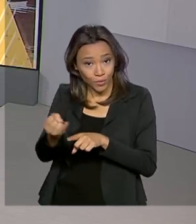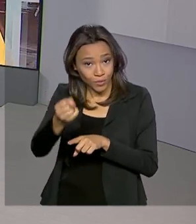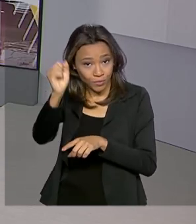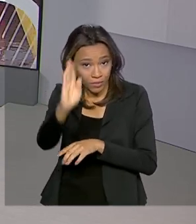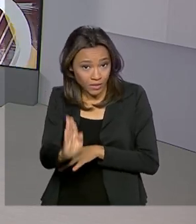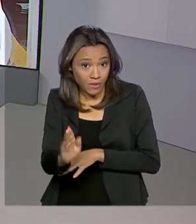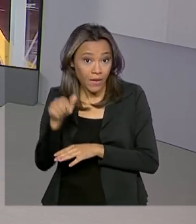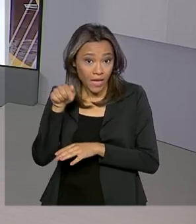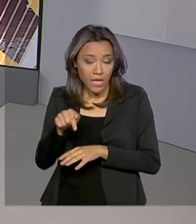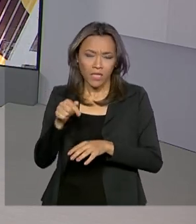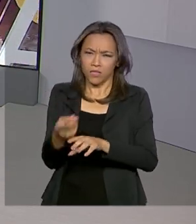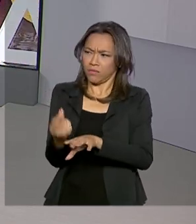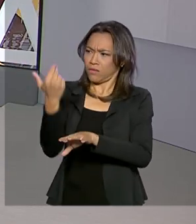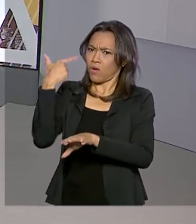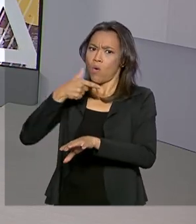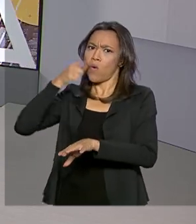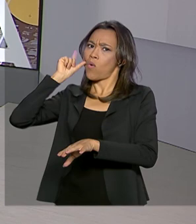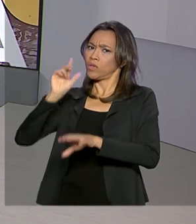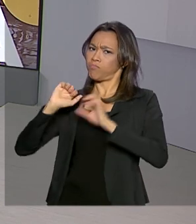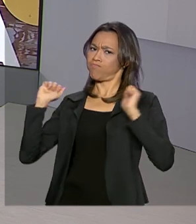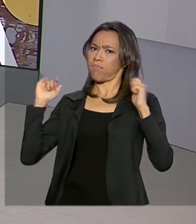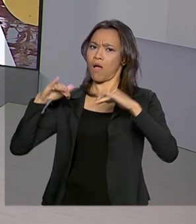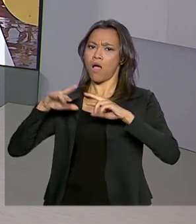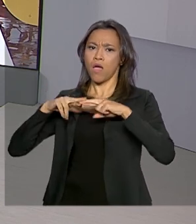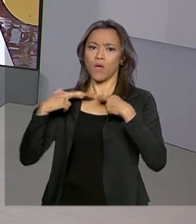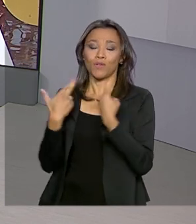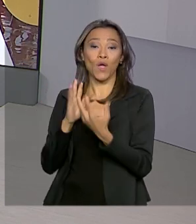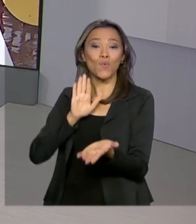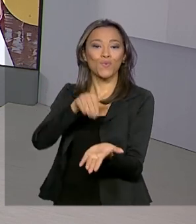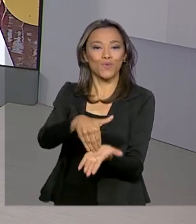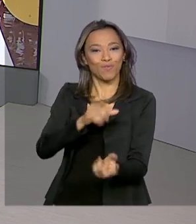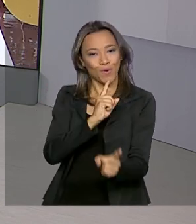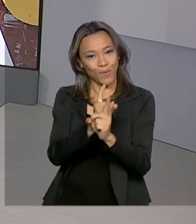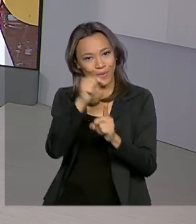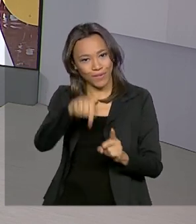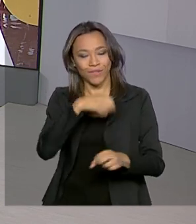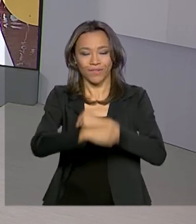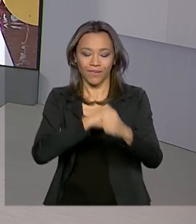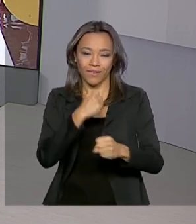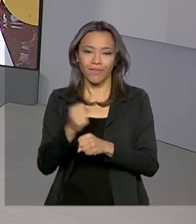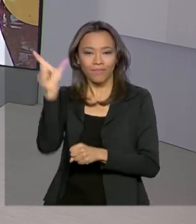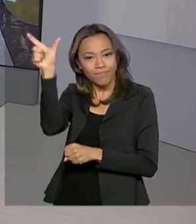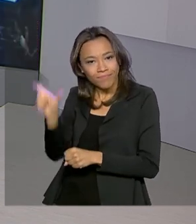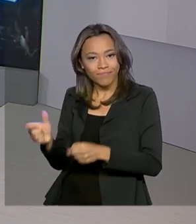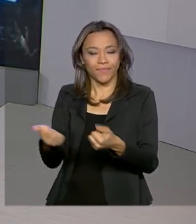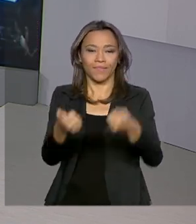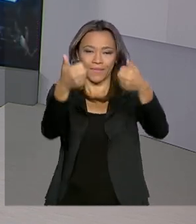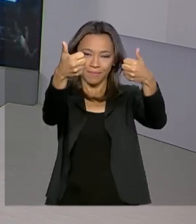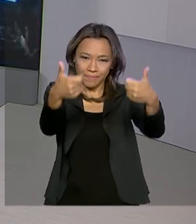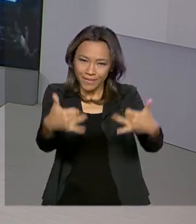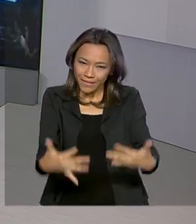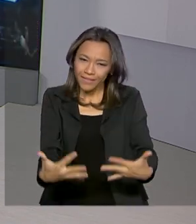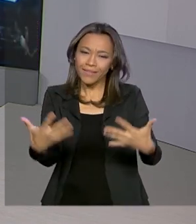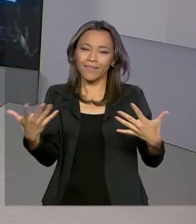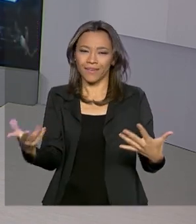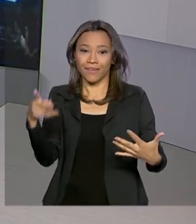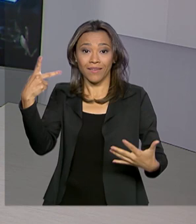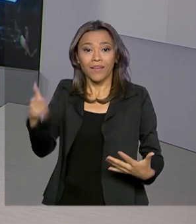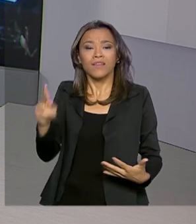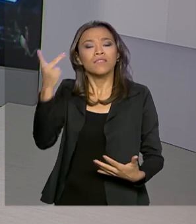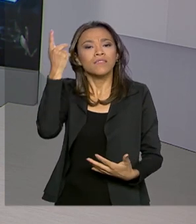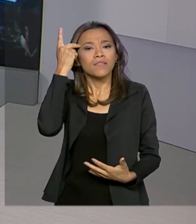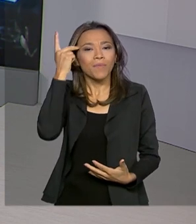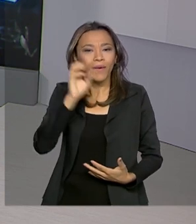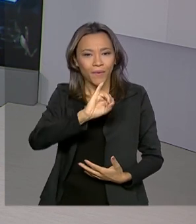Copom está reunido desde ontem, no último encontro deste ano. Quem explica tudo pra gente é o repórter Dimas Soude, direto de São